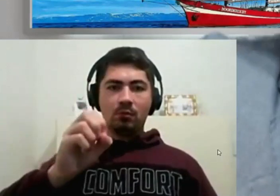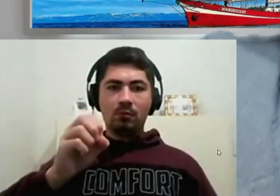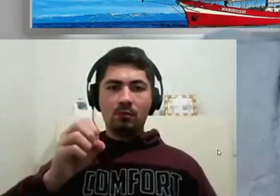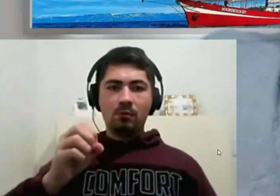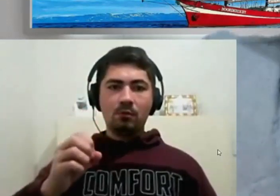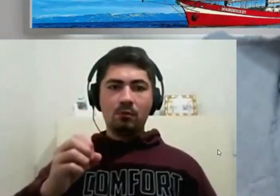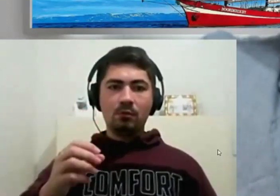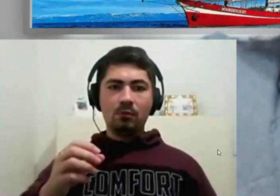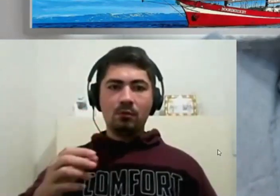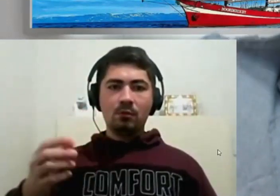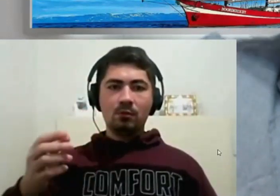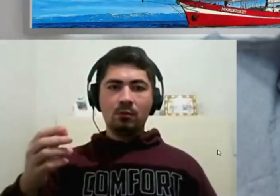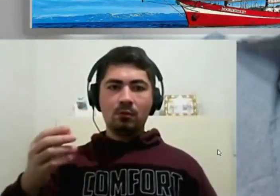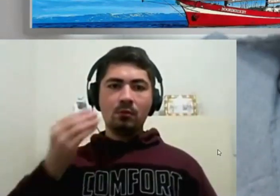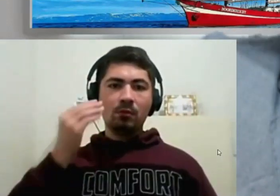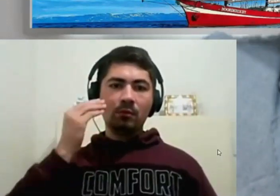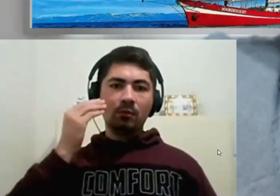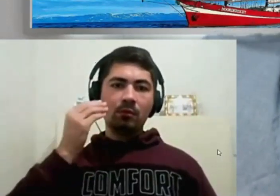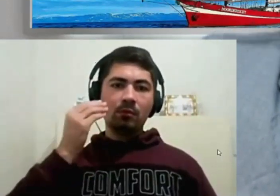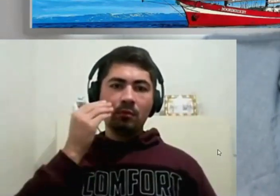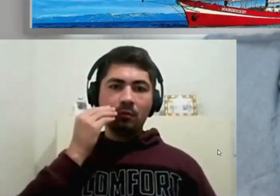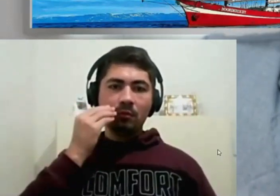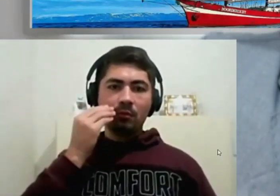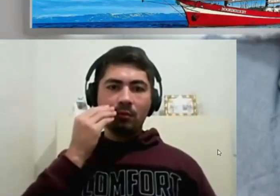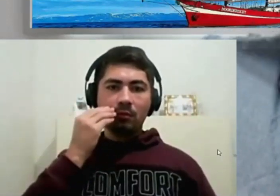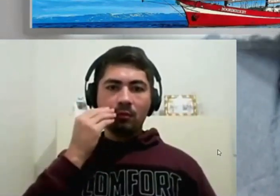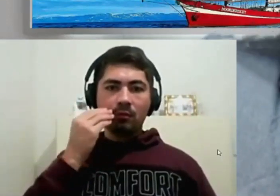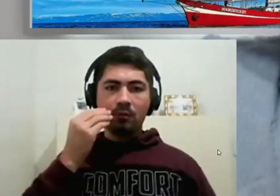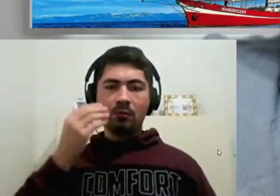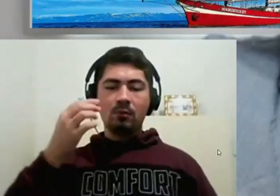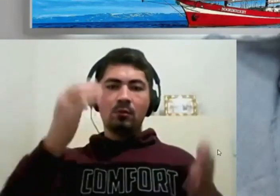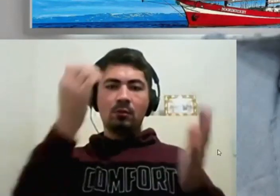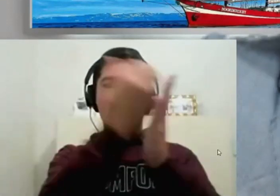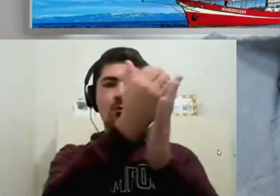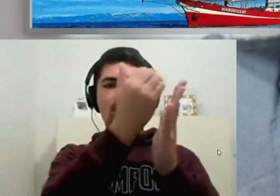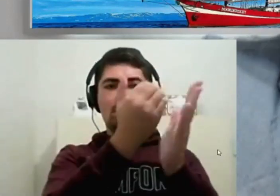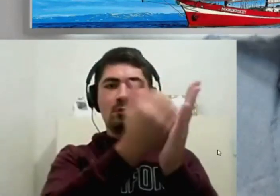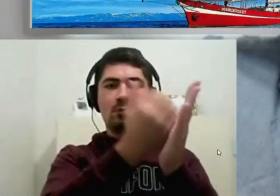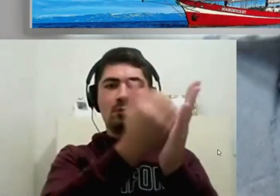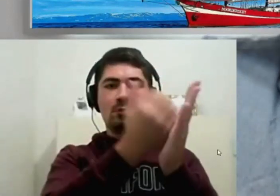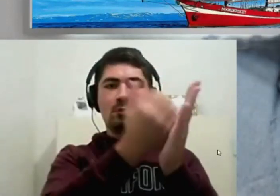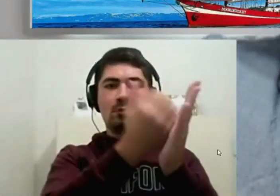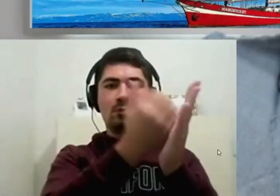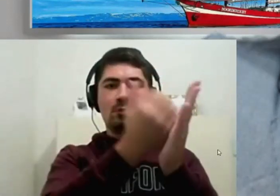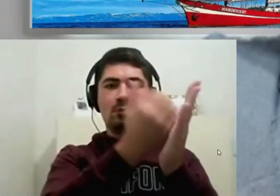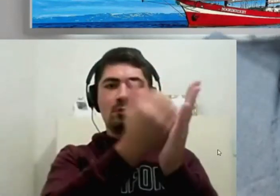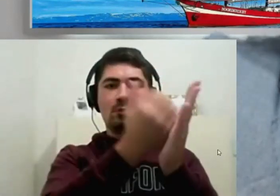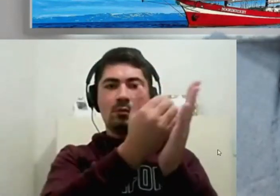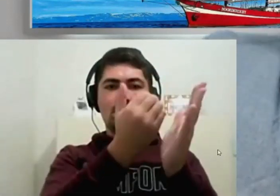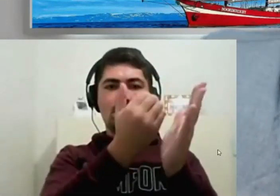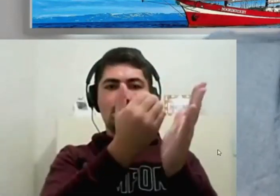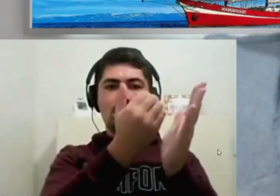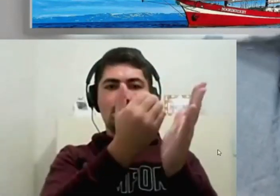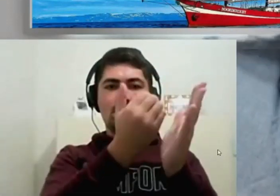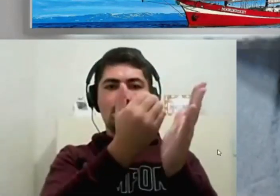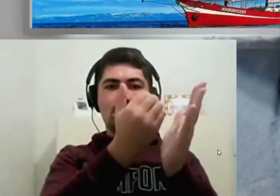e para a apresentação da programação desta noite, a presidente da subcomissão de subsídios, a